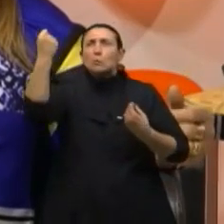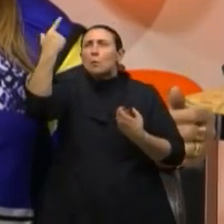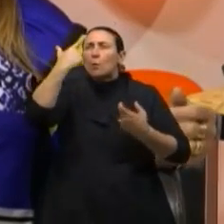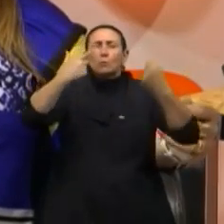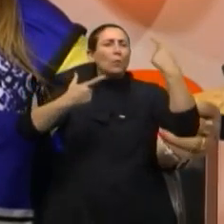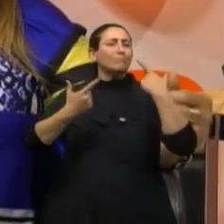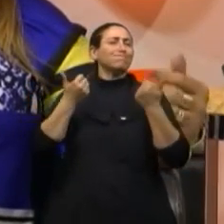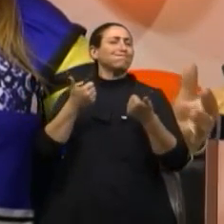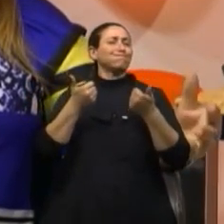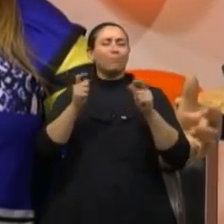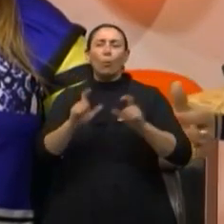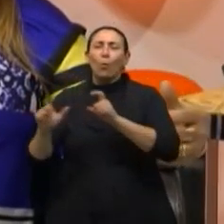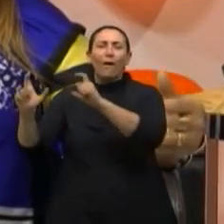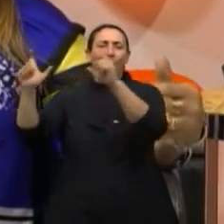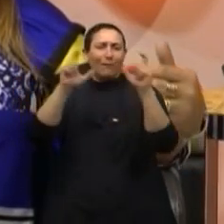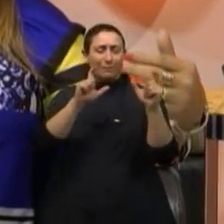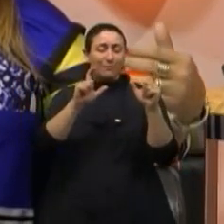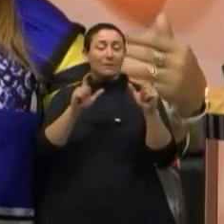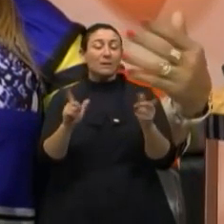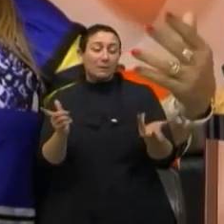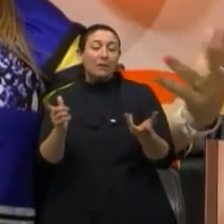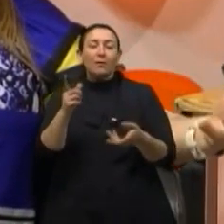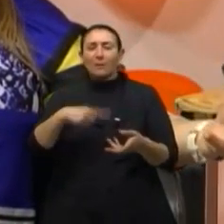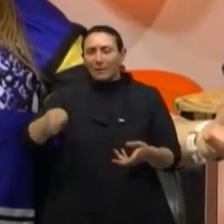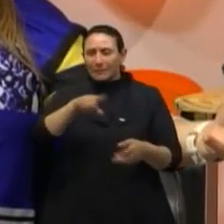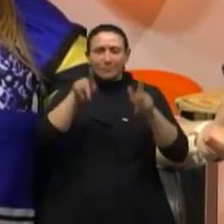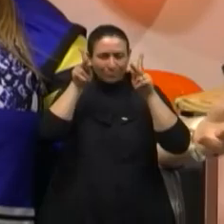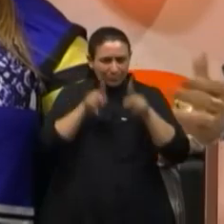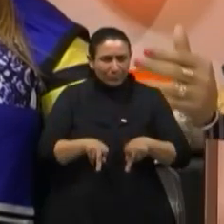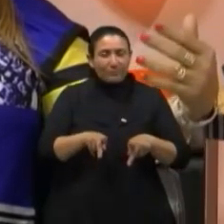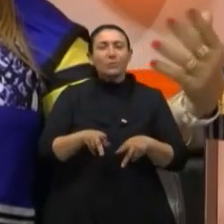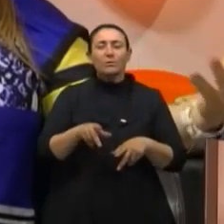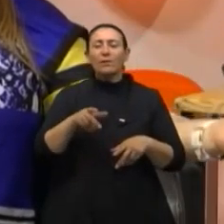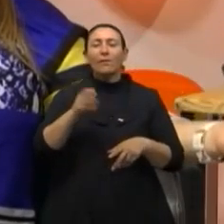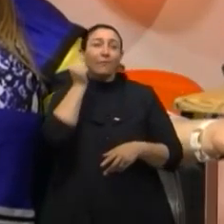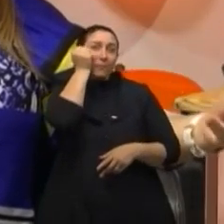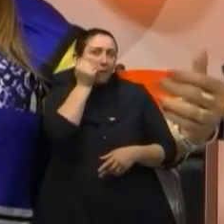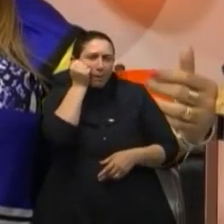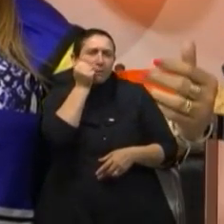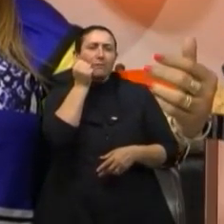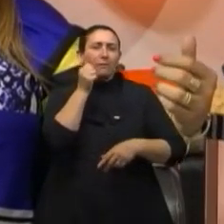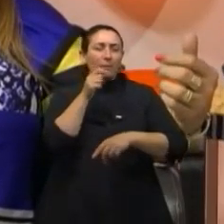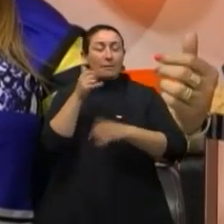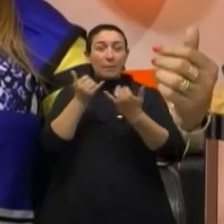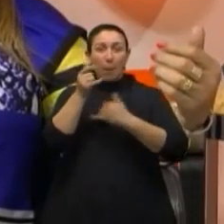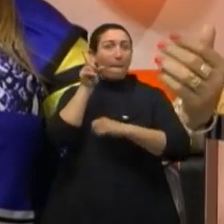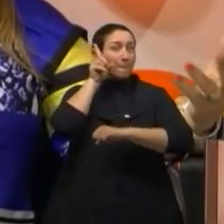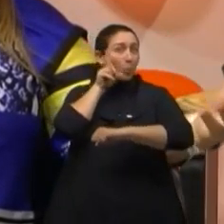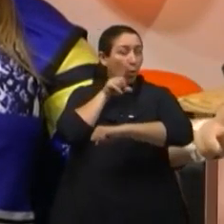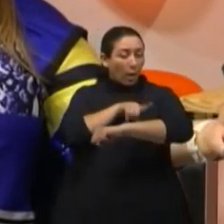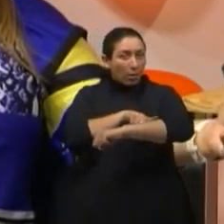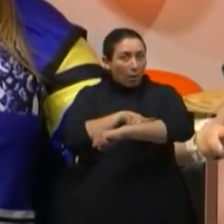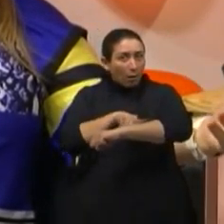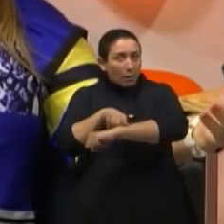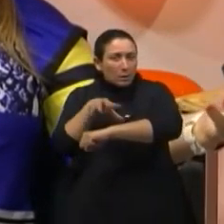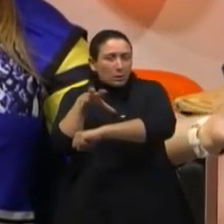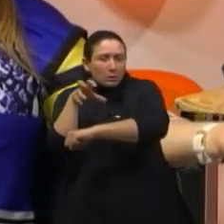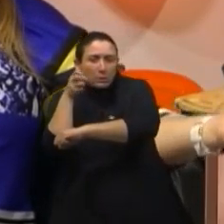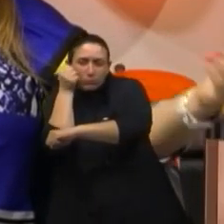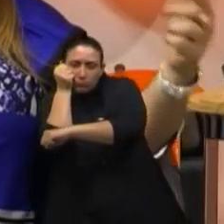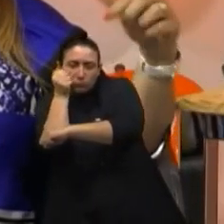eh as pessoas da da Raça Negra quanto mais morena mais eh proteção tu tem por